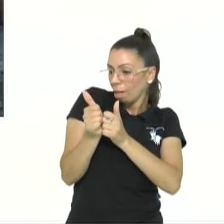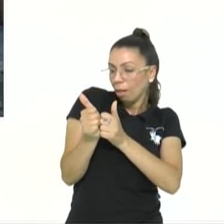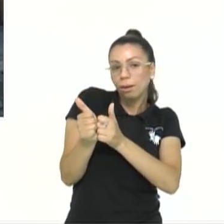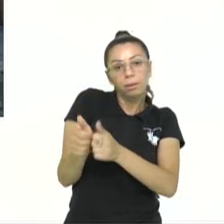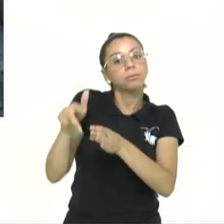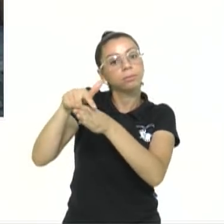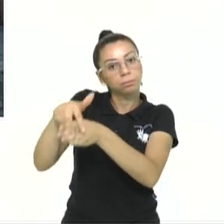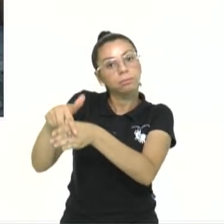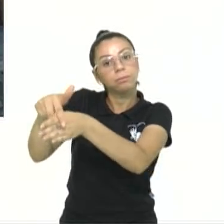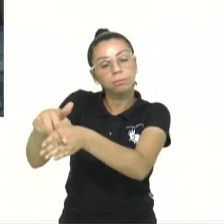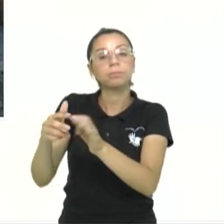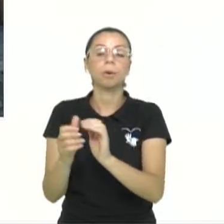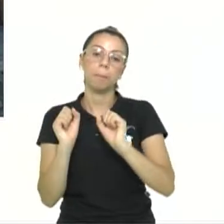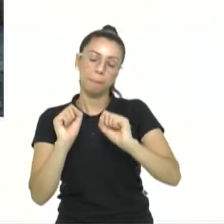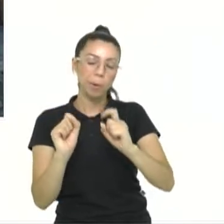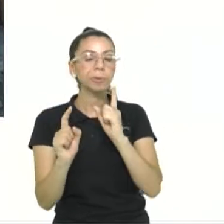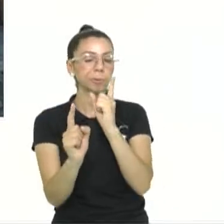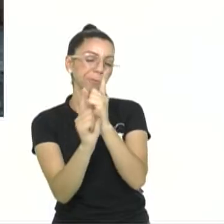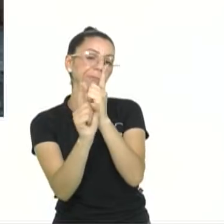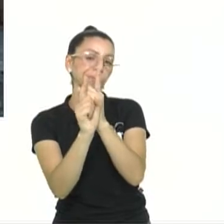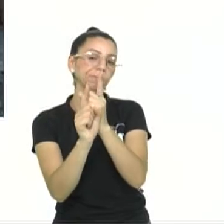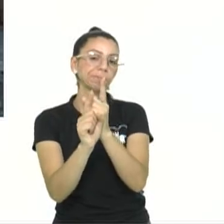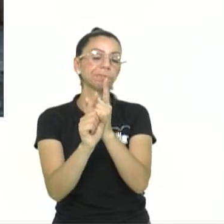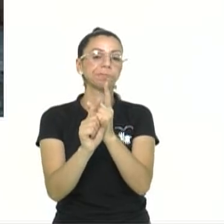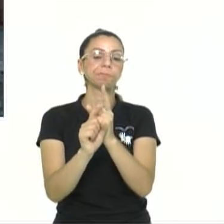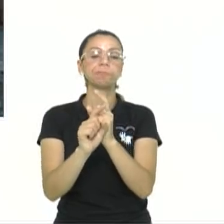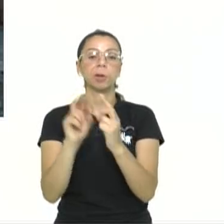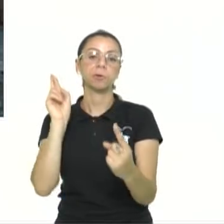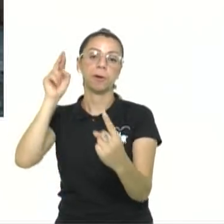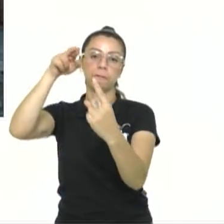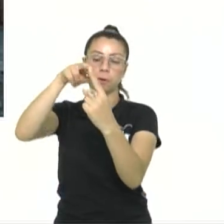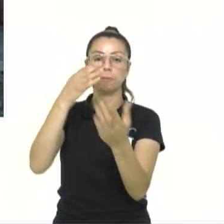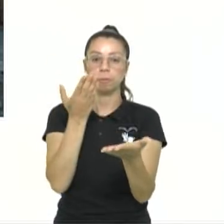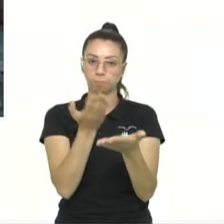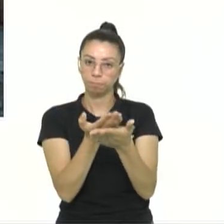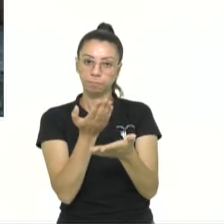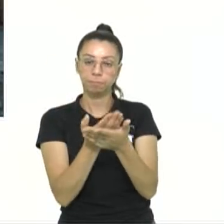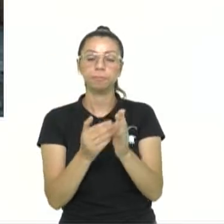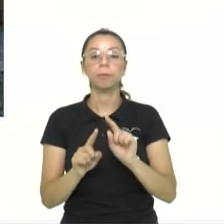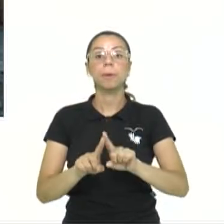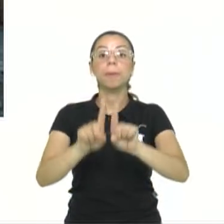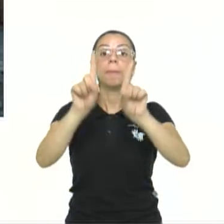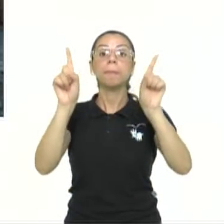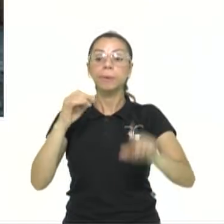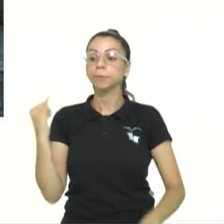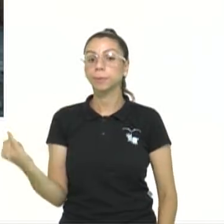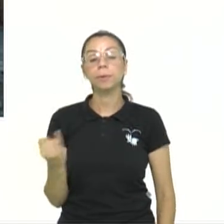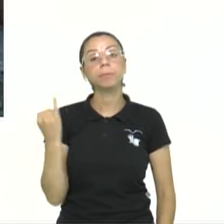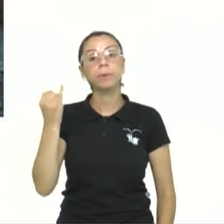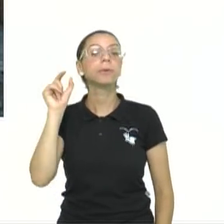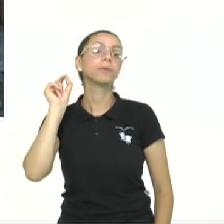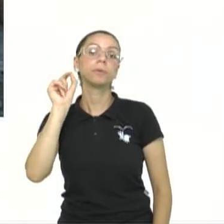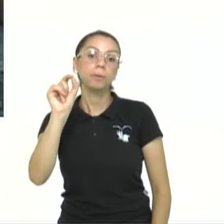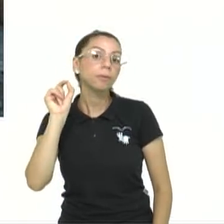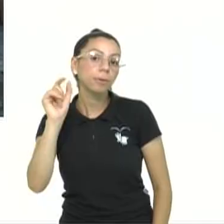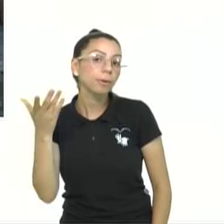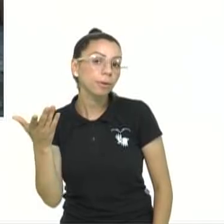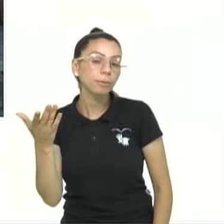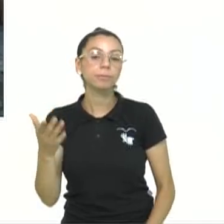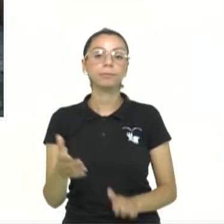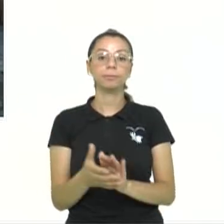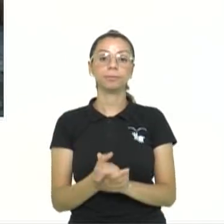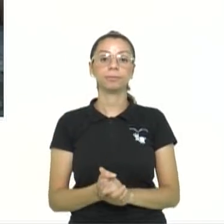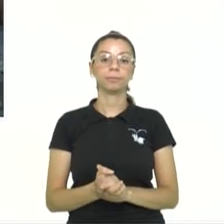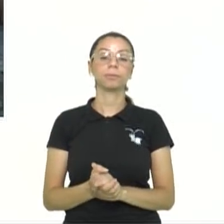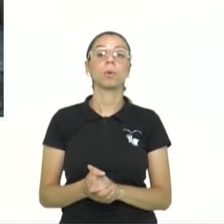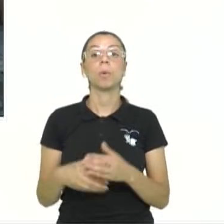longo do caminho. Podemos encontrar isso nas referências que a gente for estudar. Mas o importante é pensar o quê? O quanto